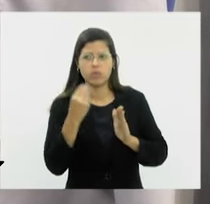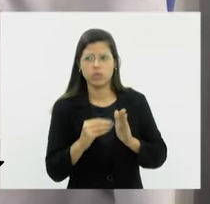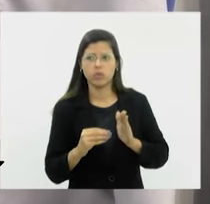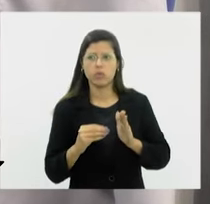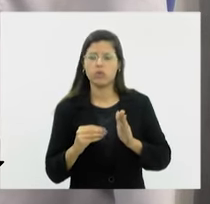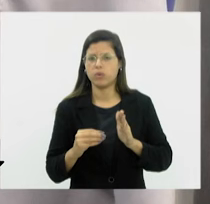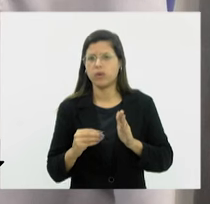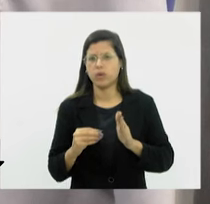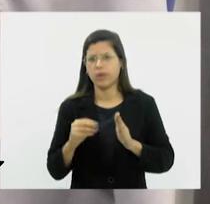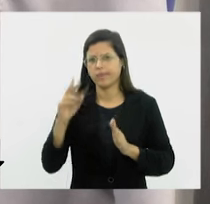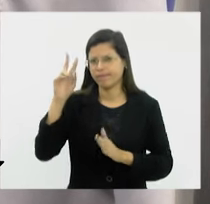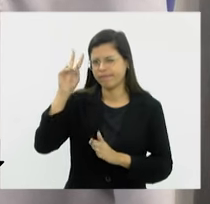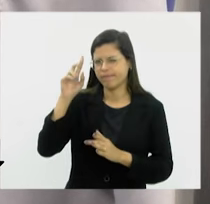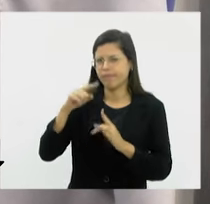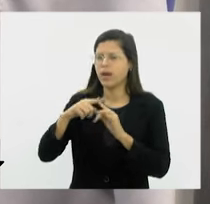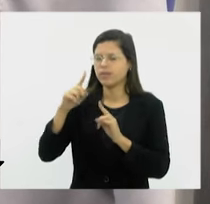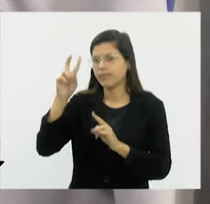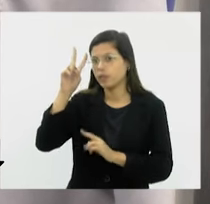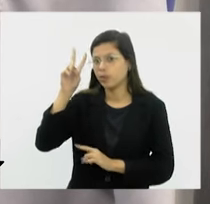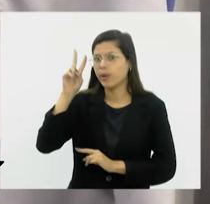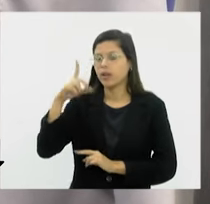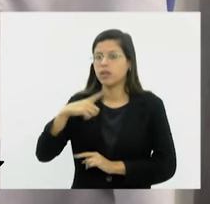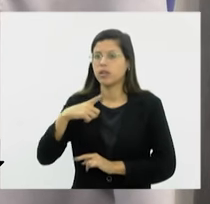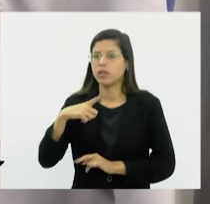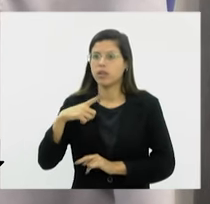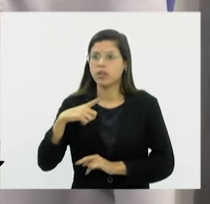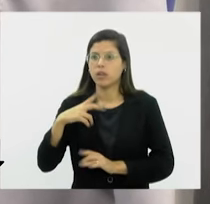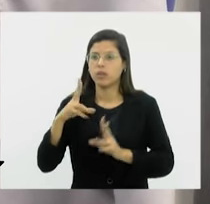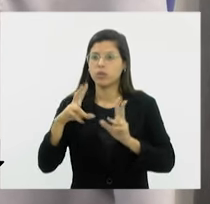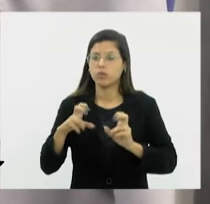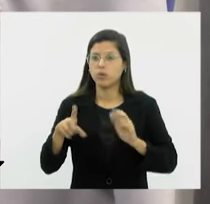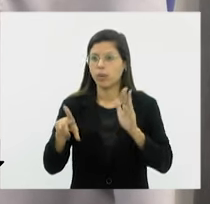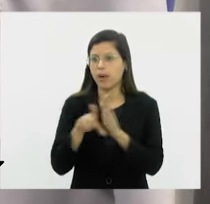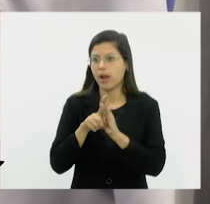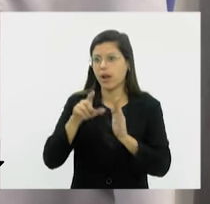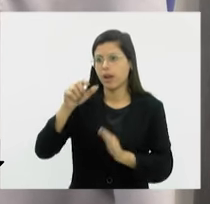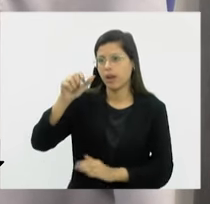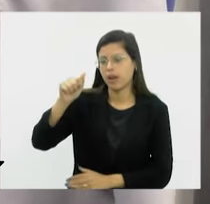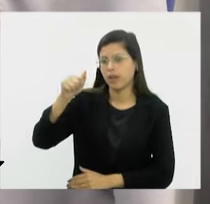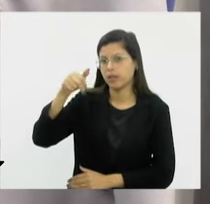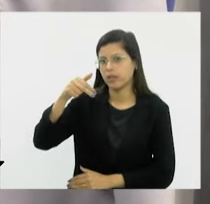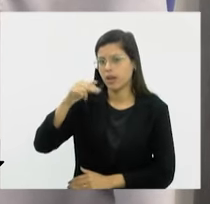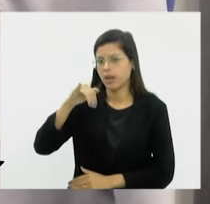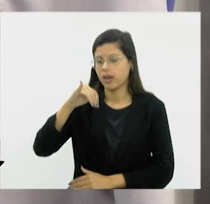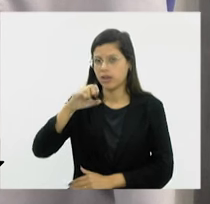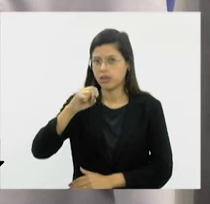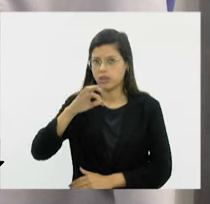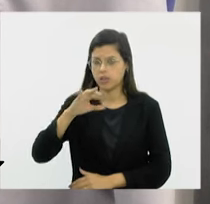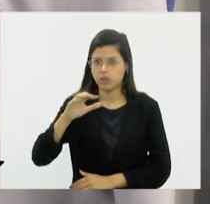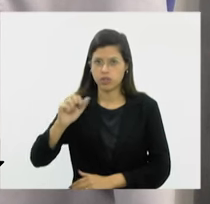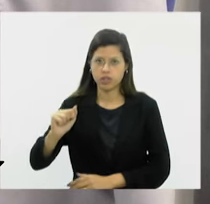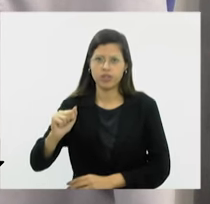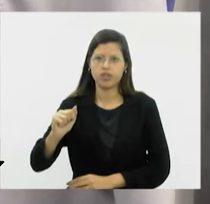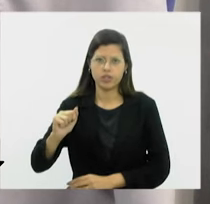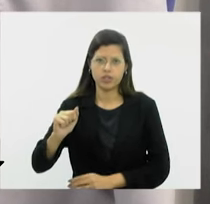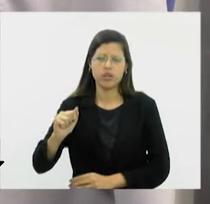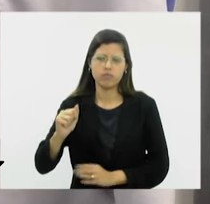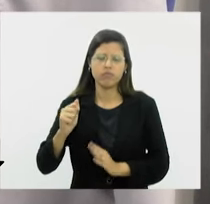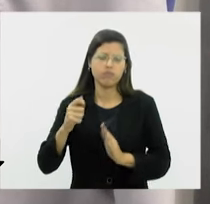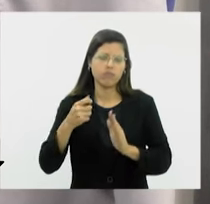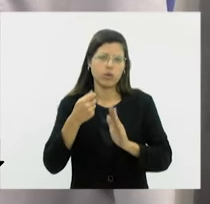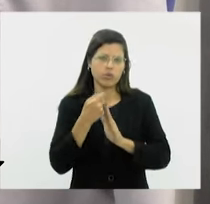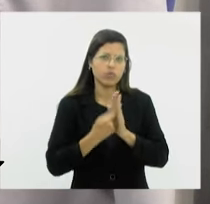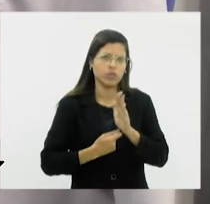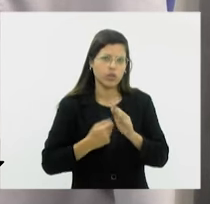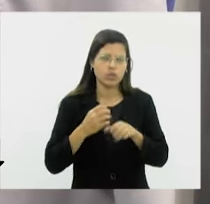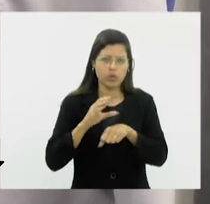legal na história, citando, por exemplo, a lei da anistia, que foi absorvida pelo texto constitucional de 88 e que